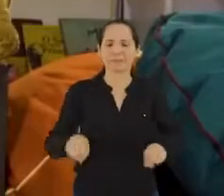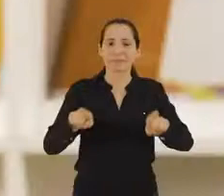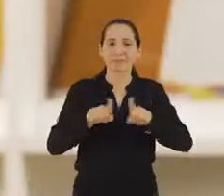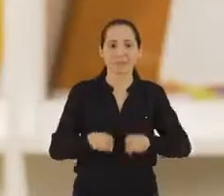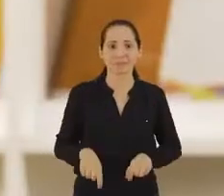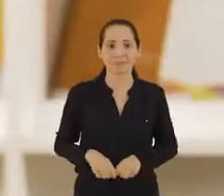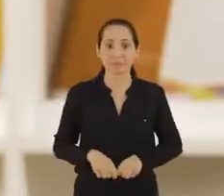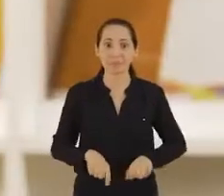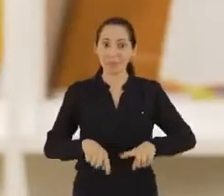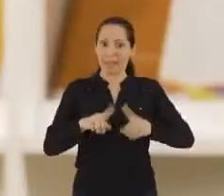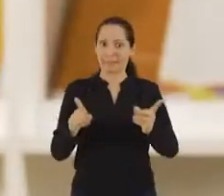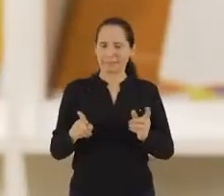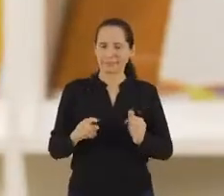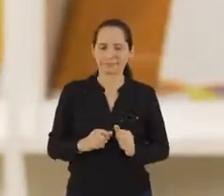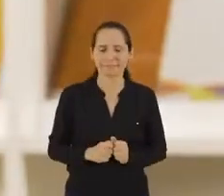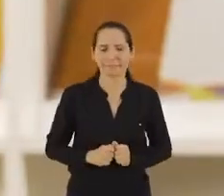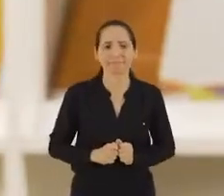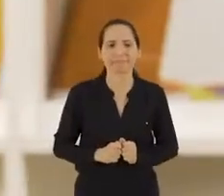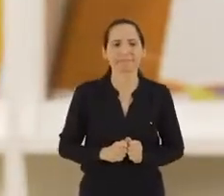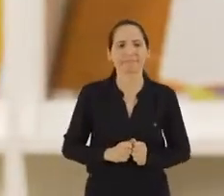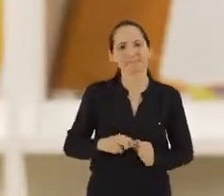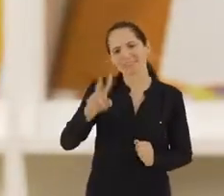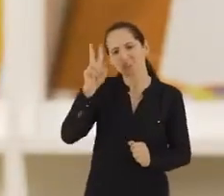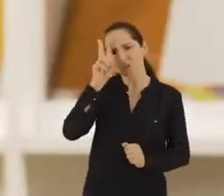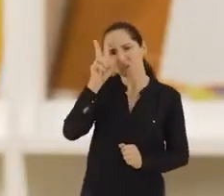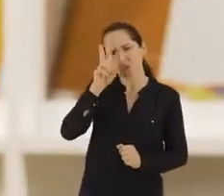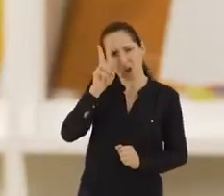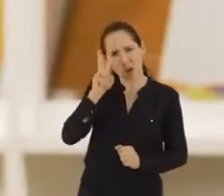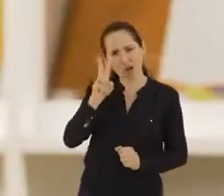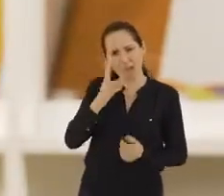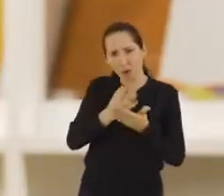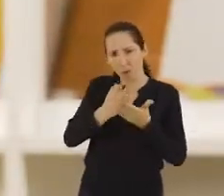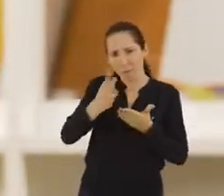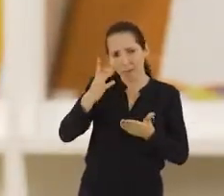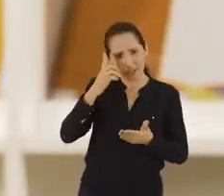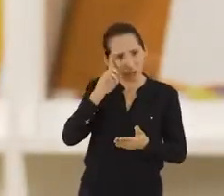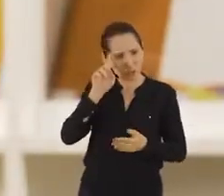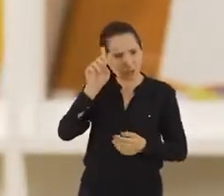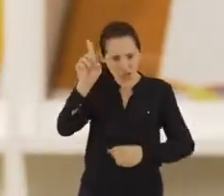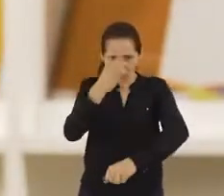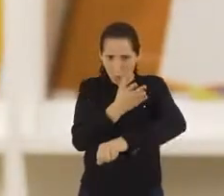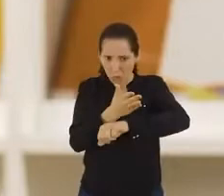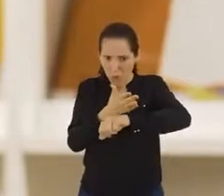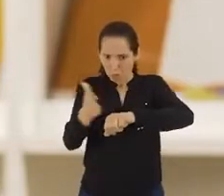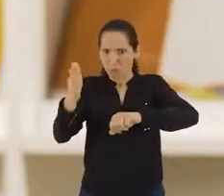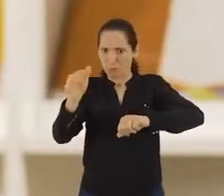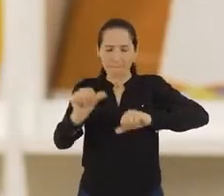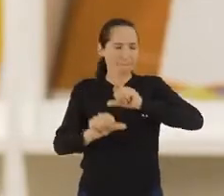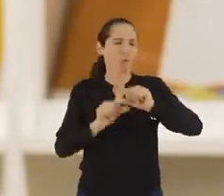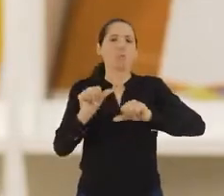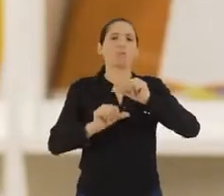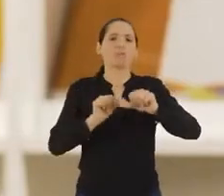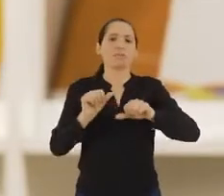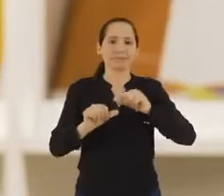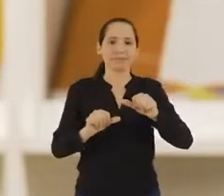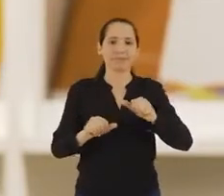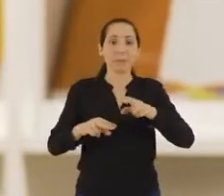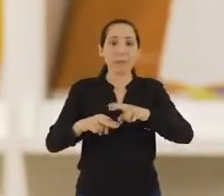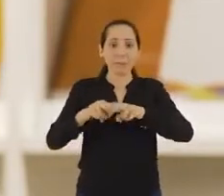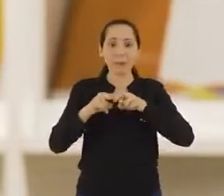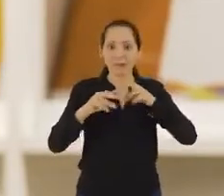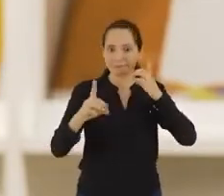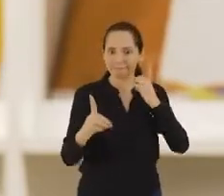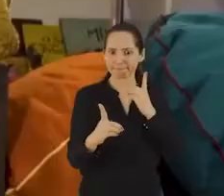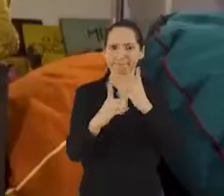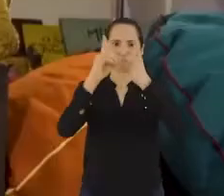Acontece que essa história, ela começa num dia em que esse ritual mudou um pouquinho, por causa de um